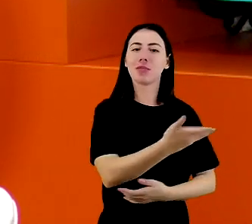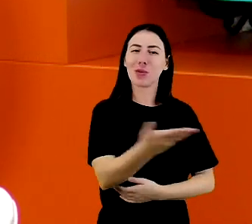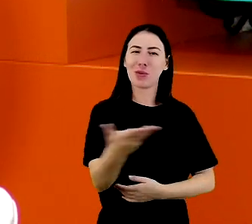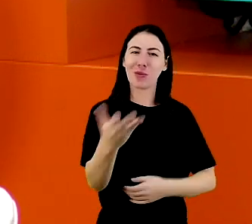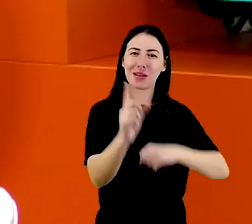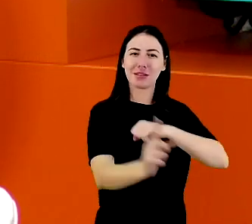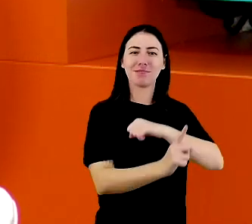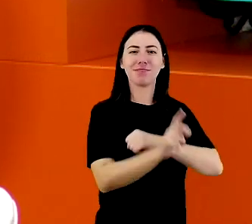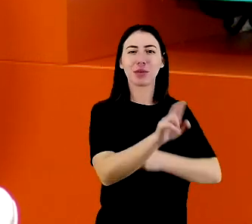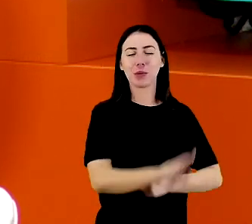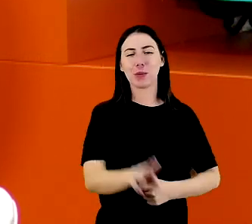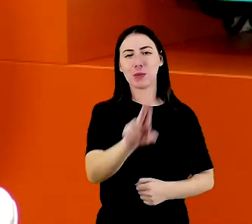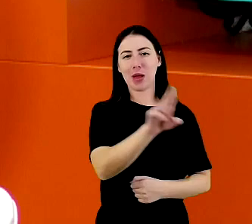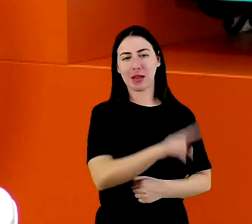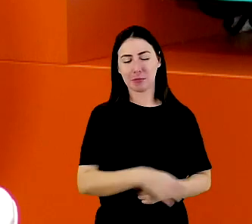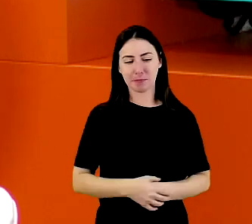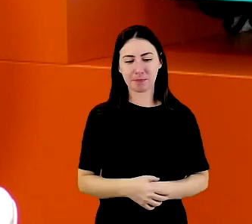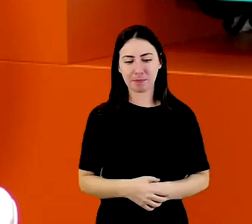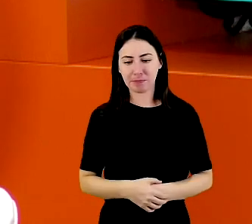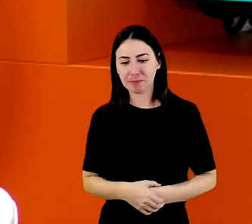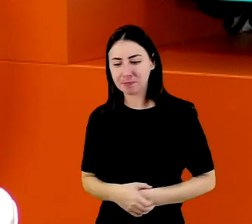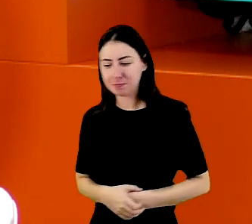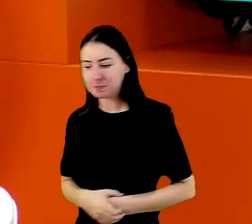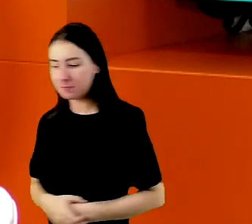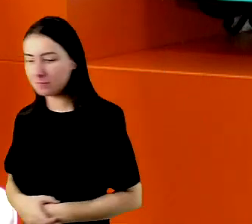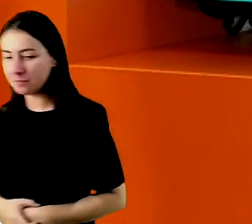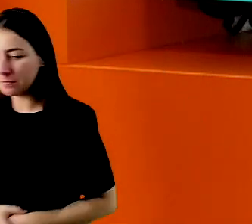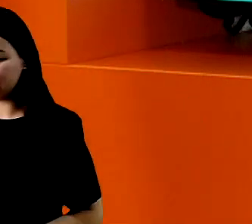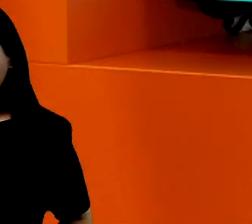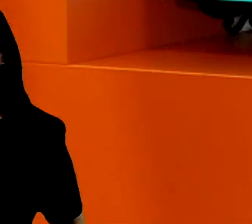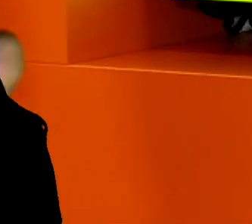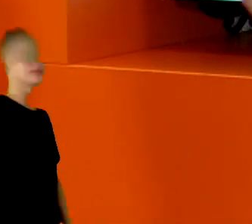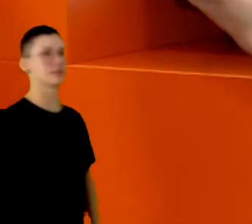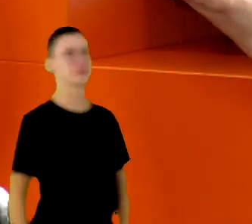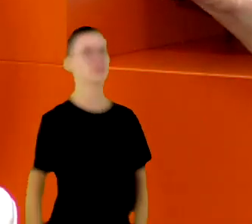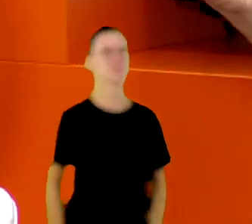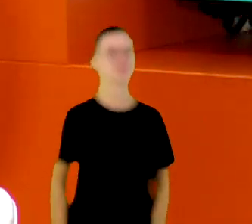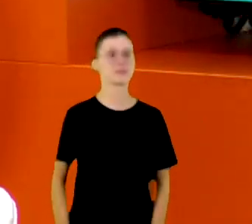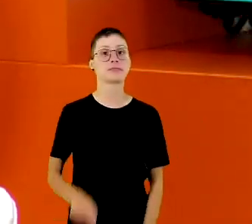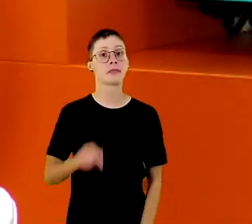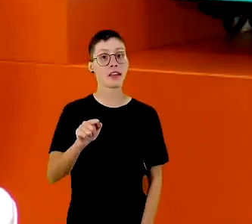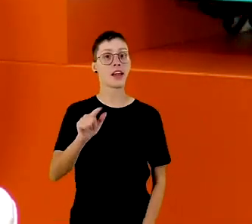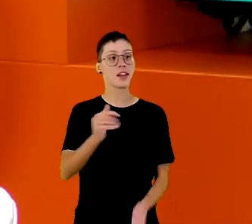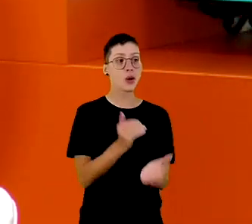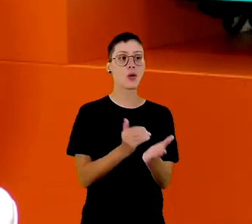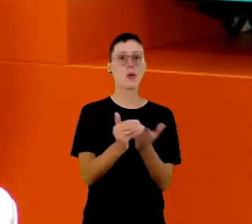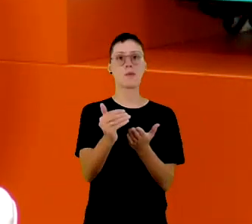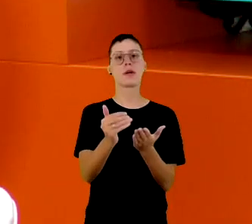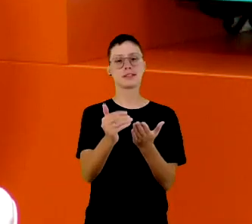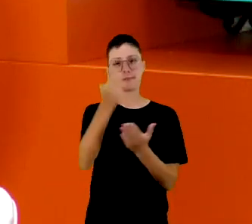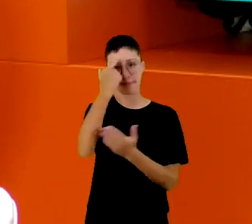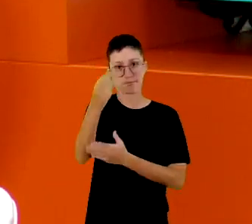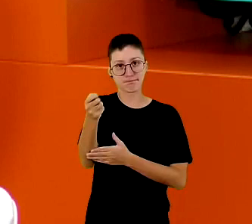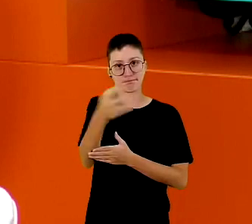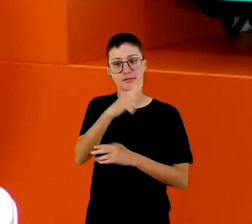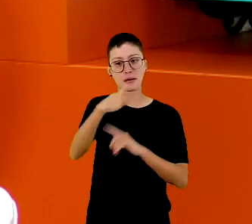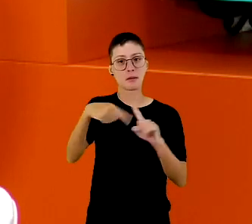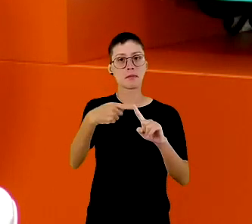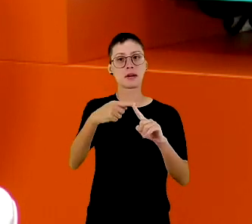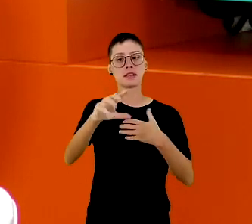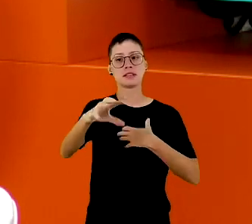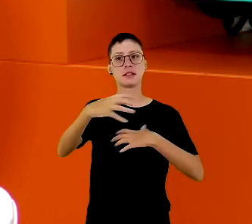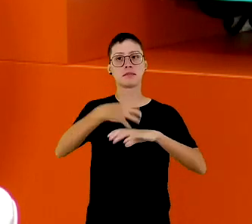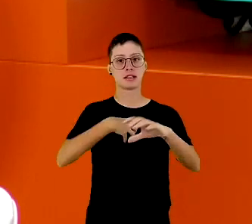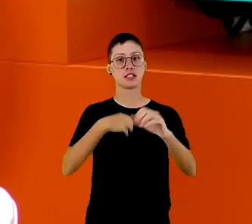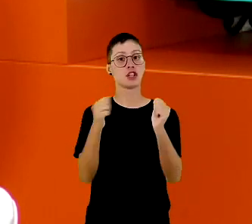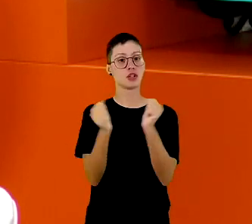Né? Porque é aí que surge a inovação, é aí que surge a empatia, tanto minha com ele, mas especialmente